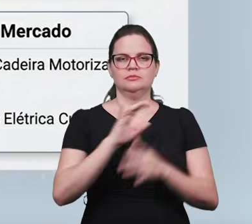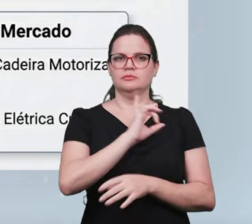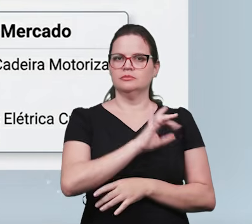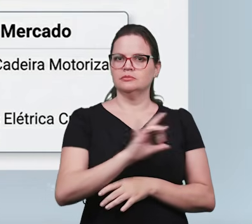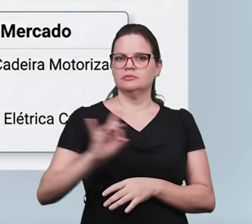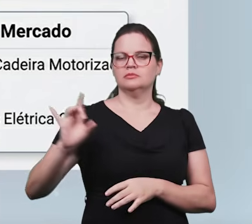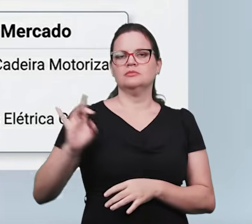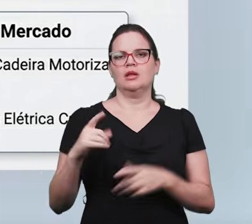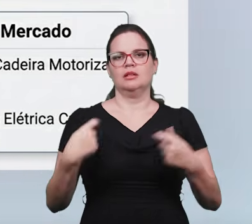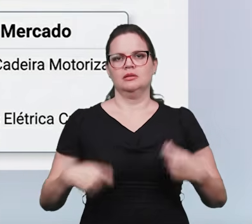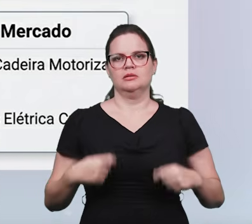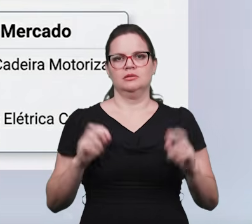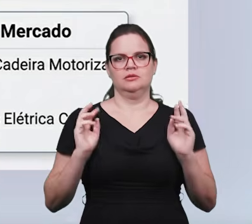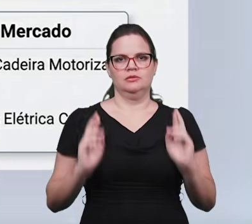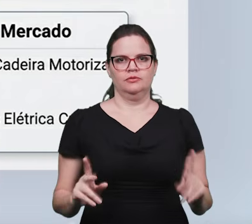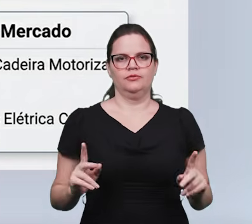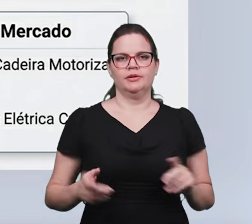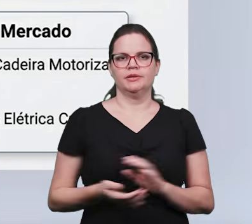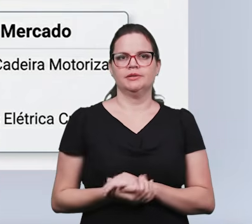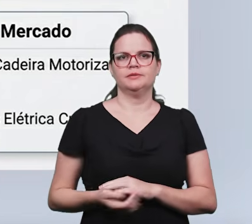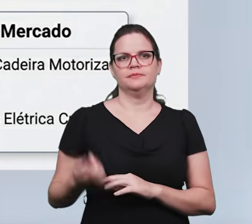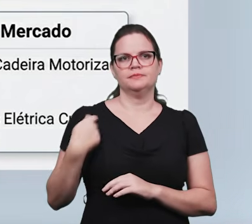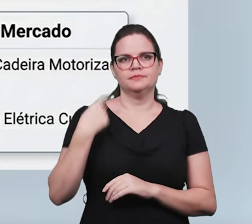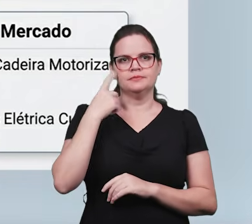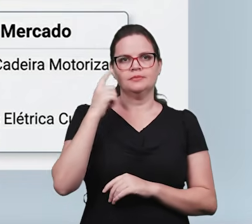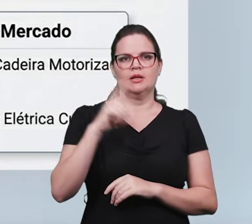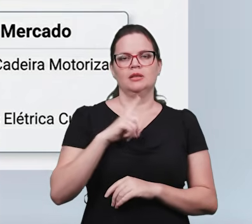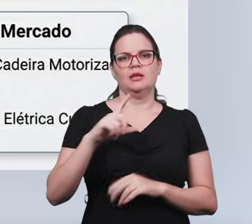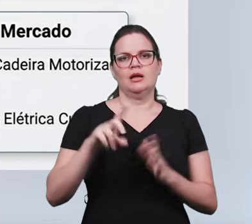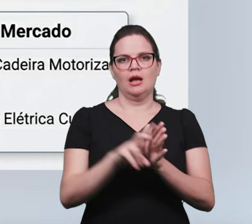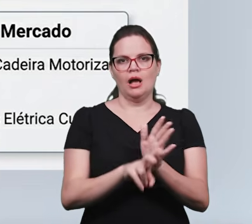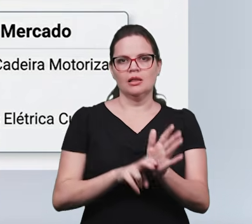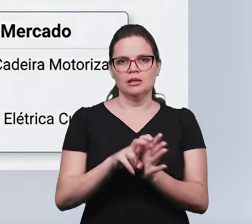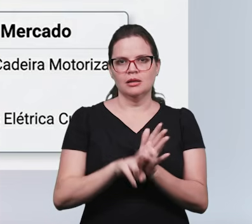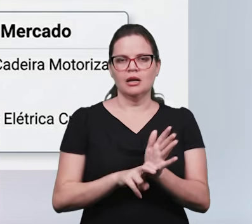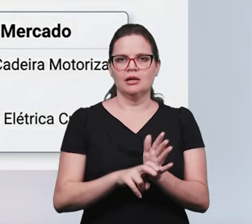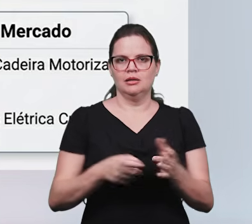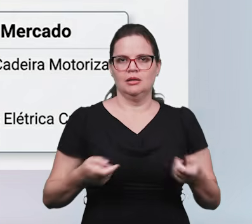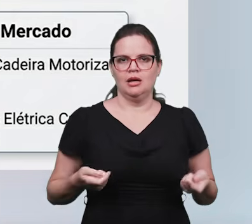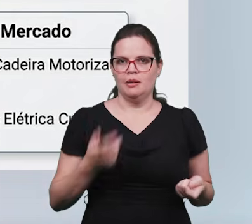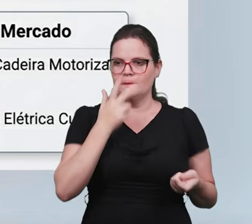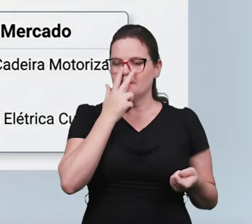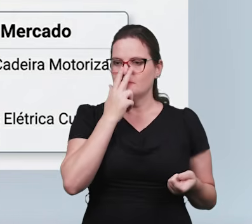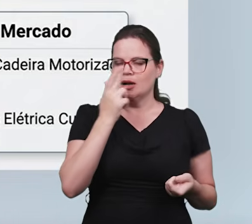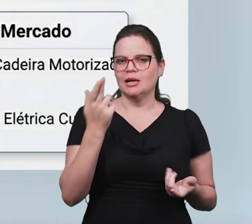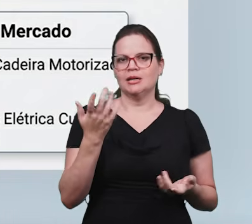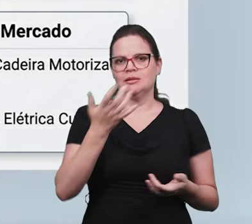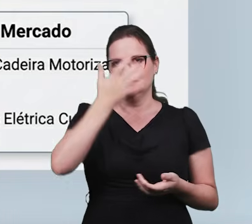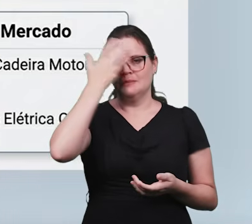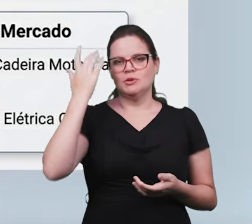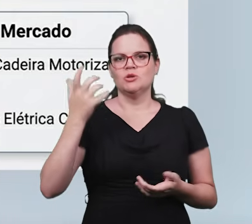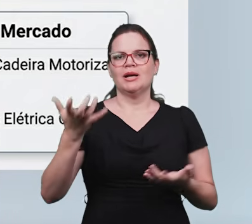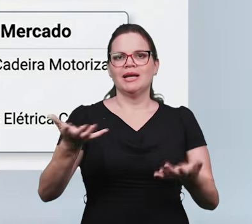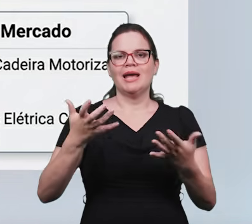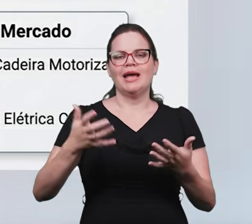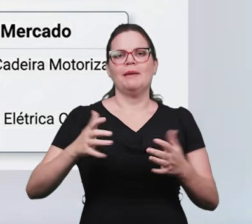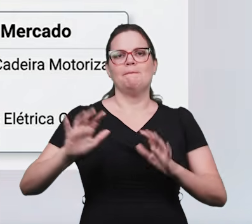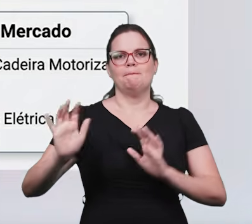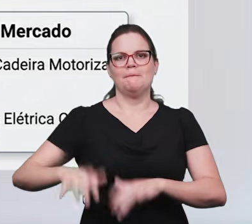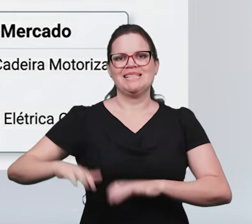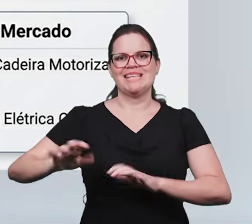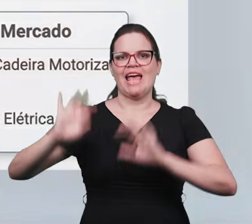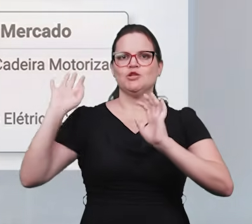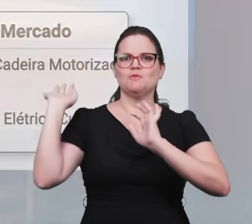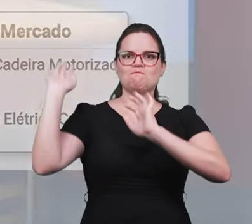para uma necessidade. A gente tem, por exemplo, cadeiras de rodas que são bem mecânicas, mas bem robustas. Para aquele que quer praticar basquete, por exemplo, basquete na cadeira